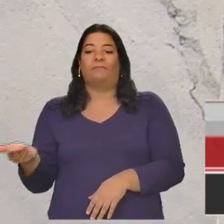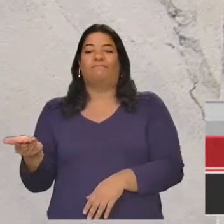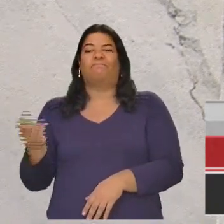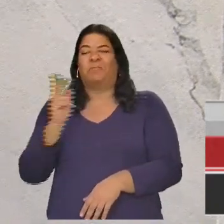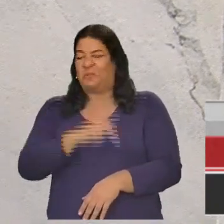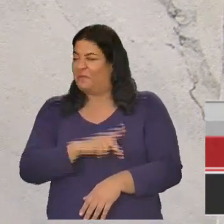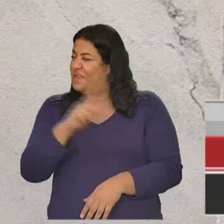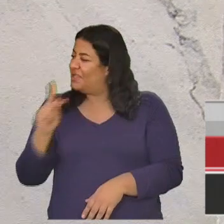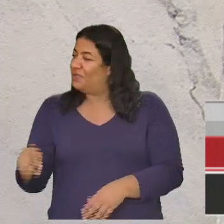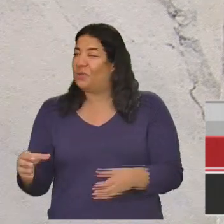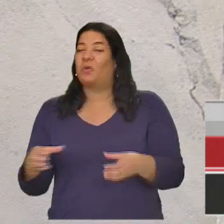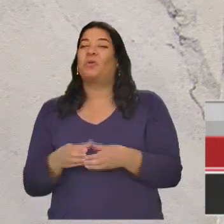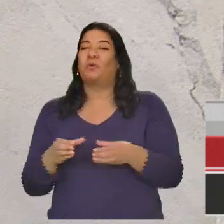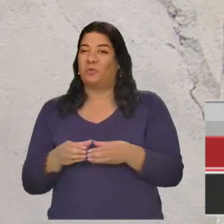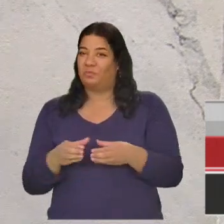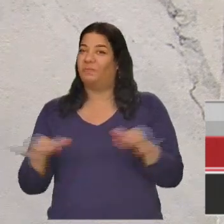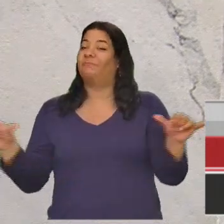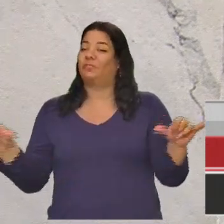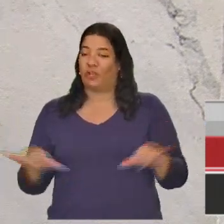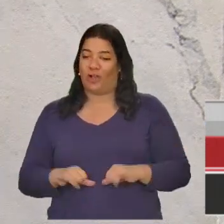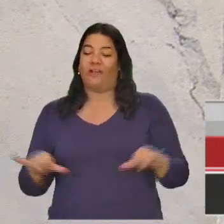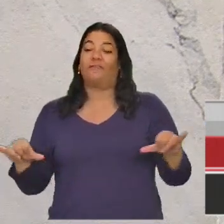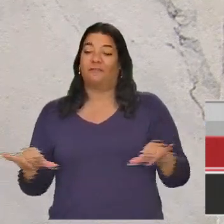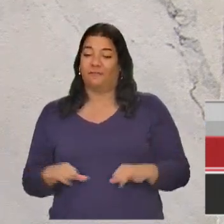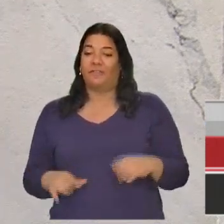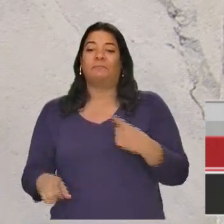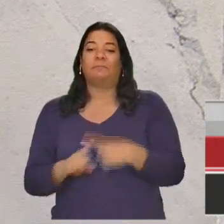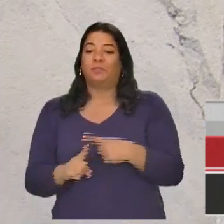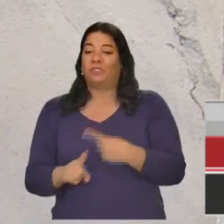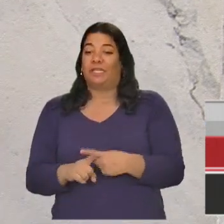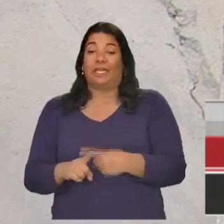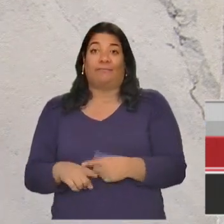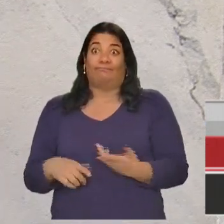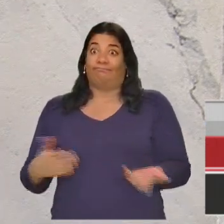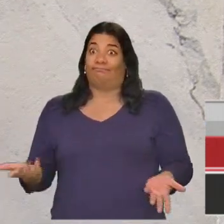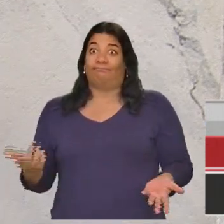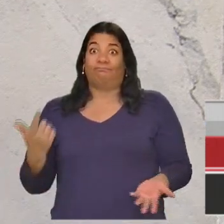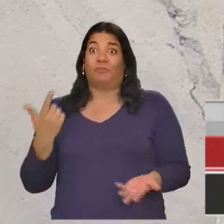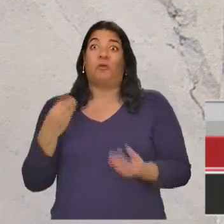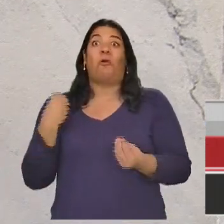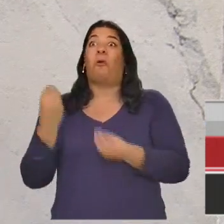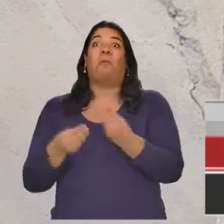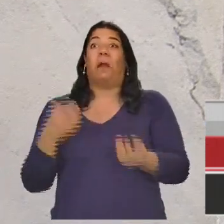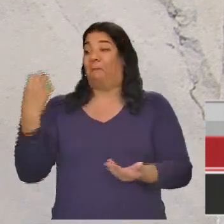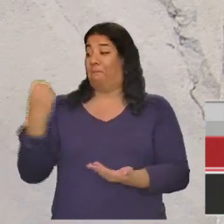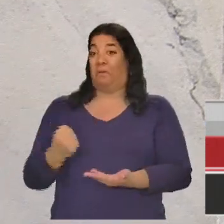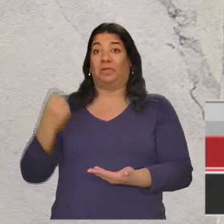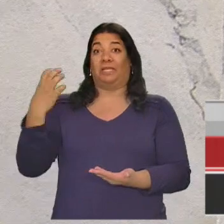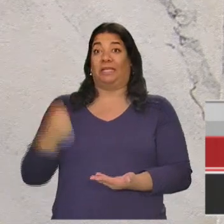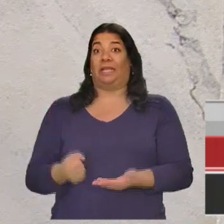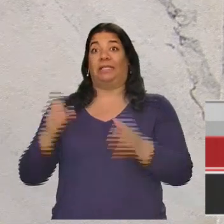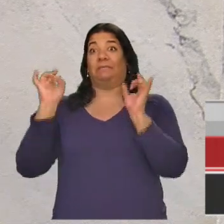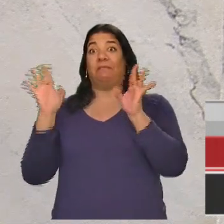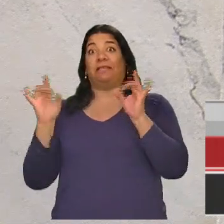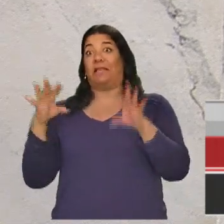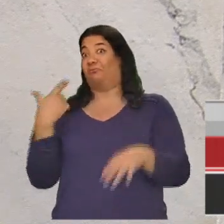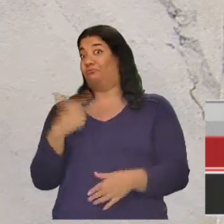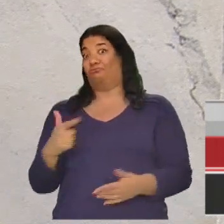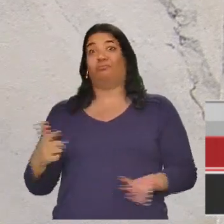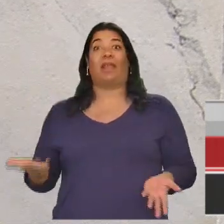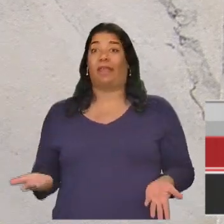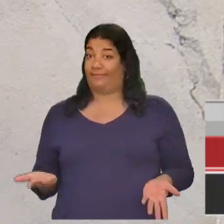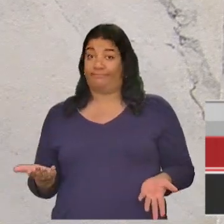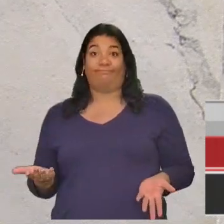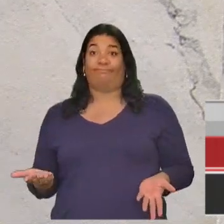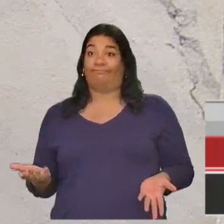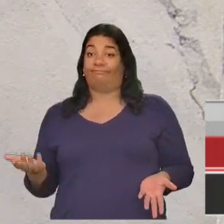será afetado frontalmente porque não haverá mais aposentadoria especial para o magistério